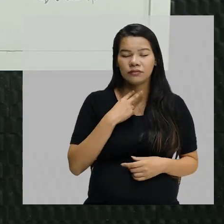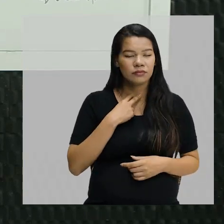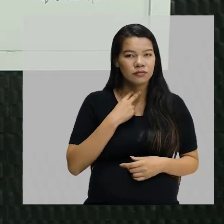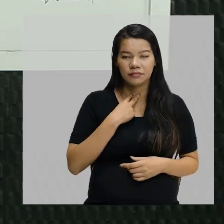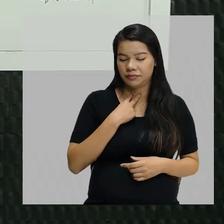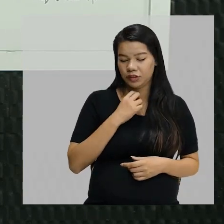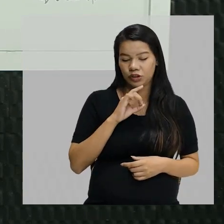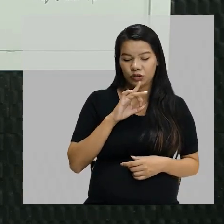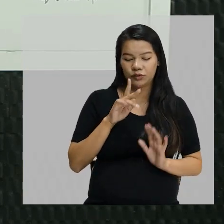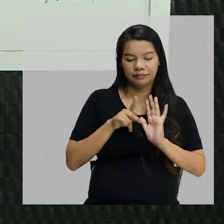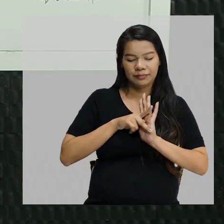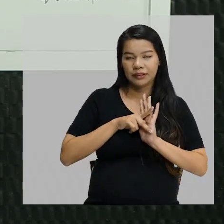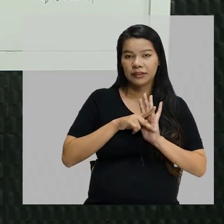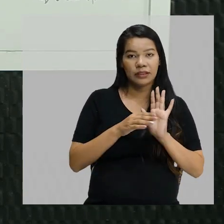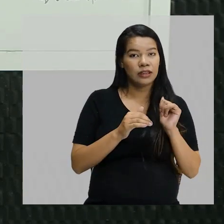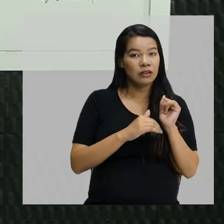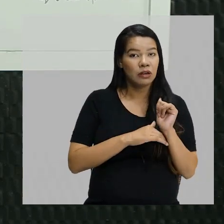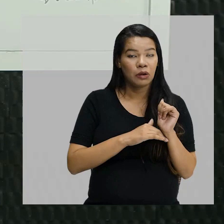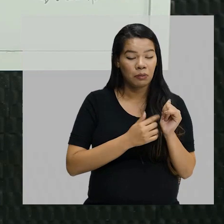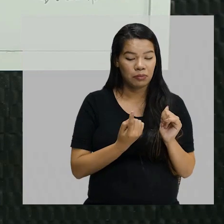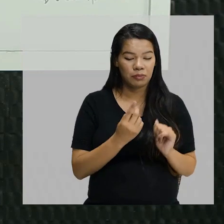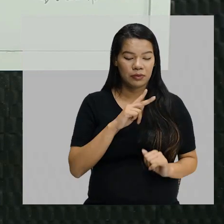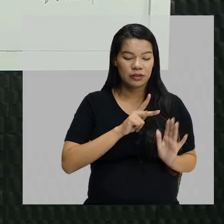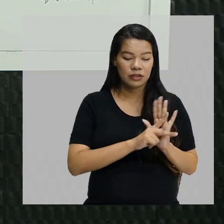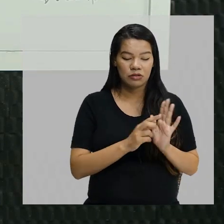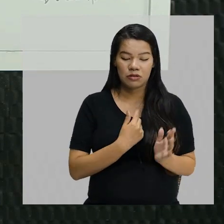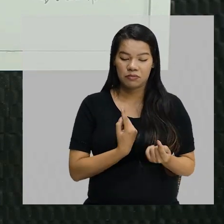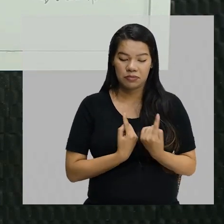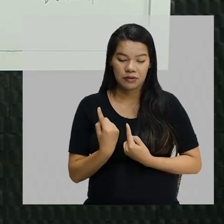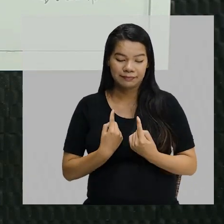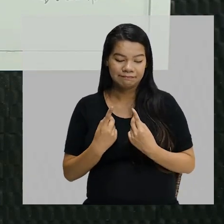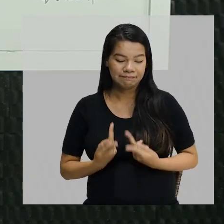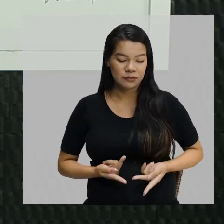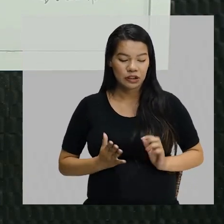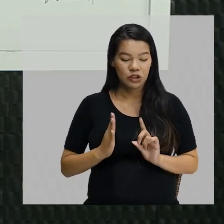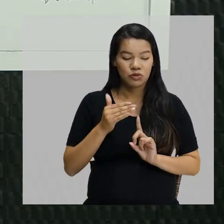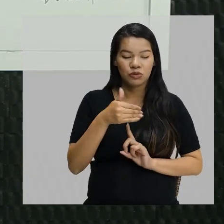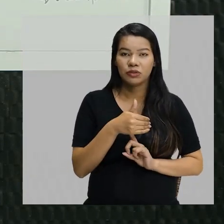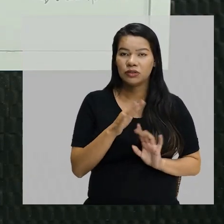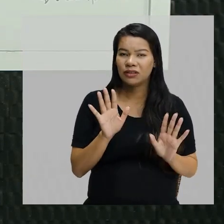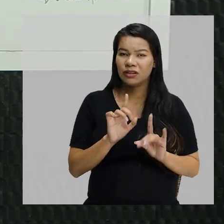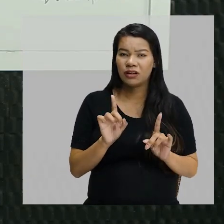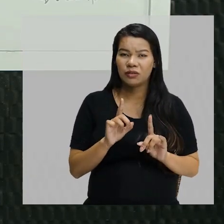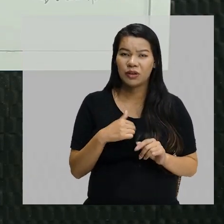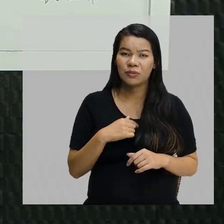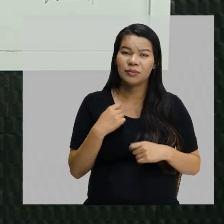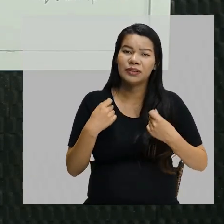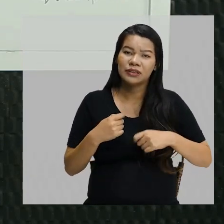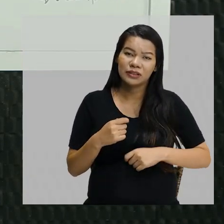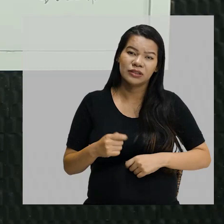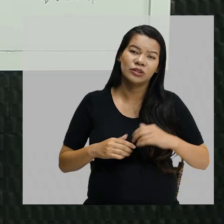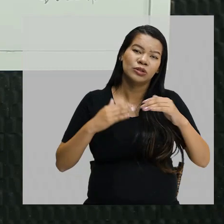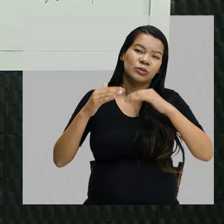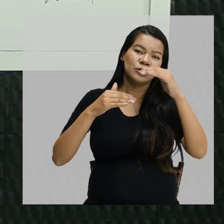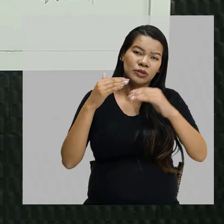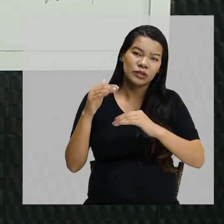e ele não pode viver escondido dentro da natureza ele não pode viver escondido dentro do ser humano e aí eu preciso desse processo dentro da